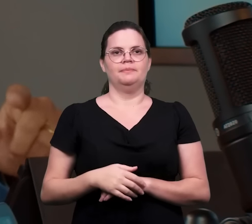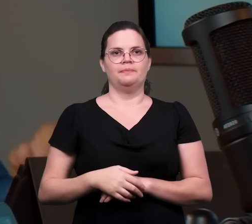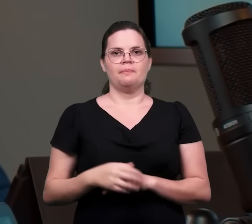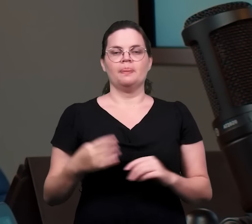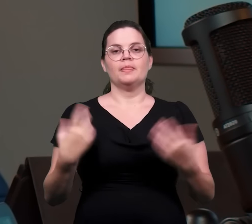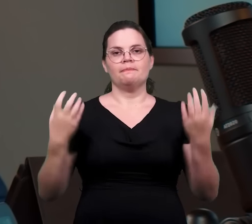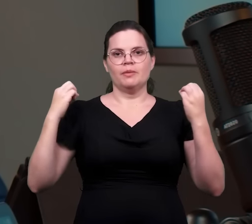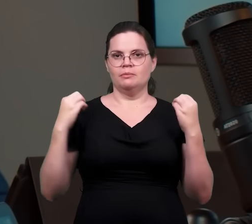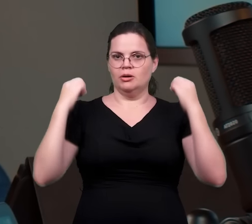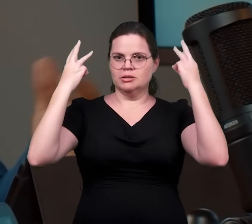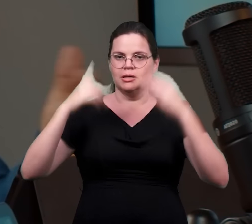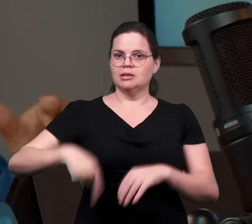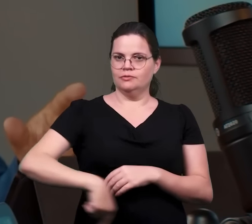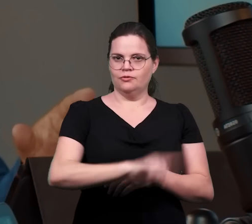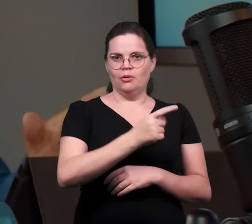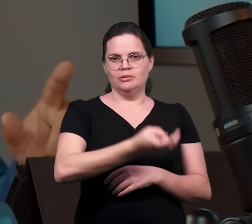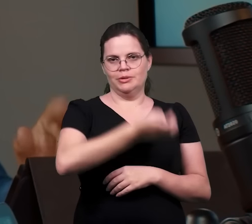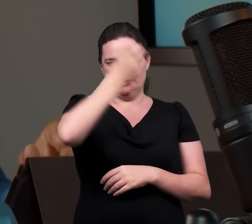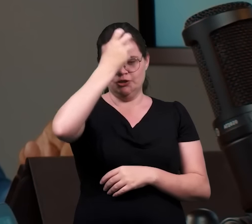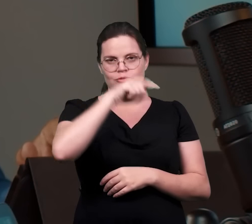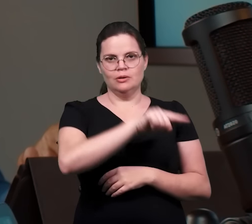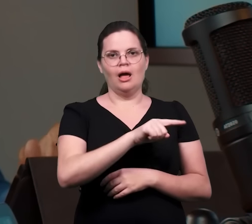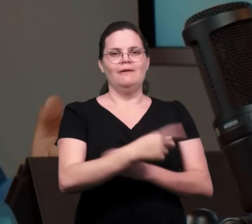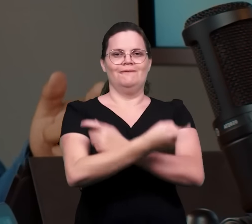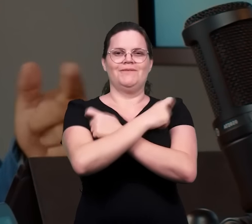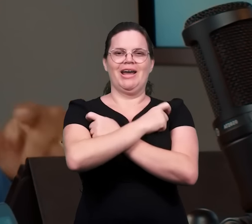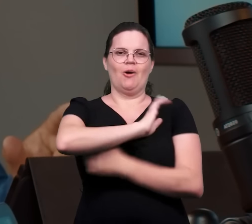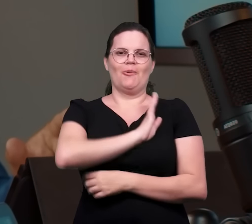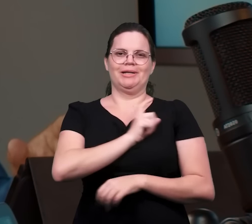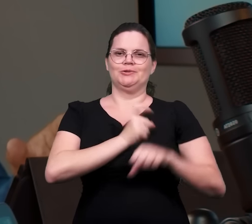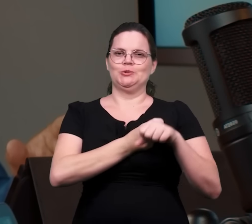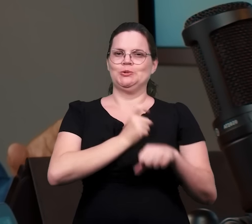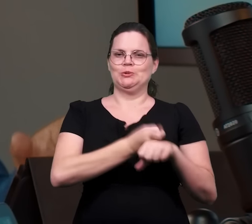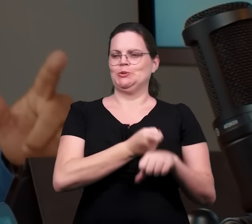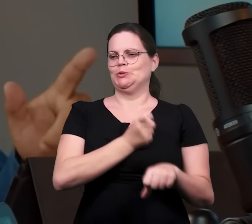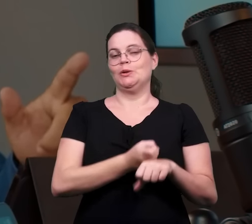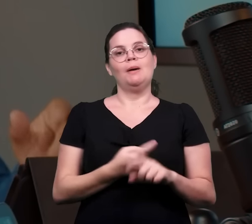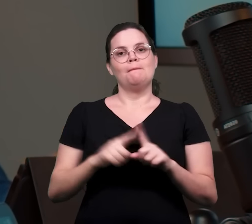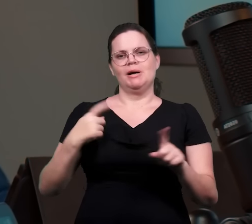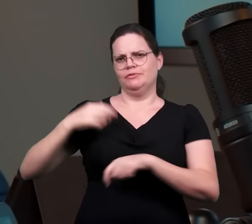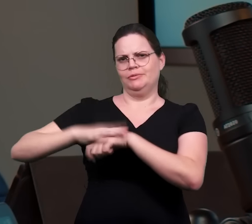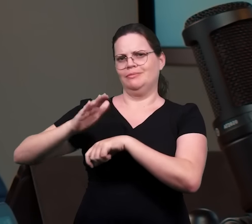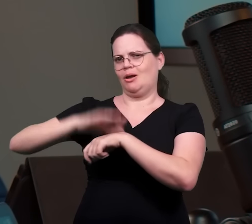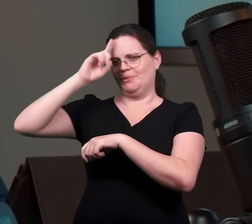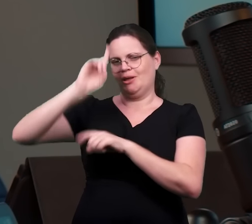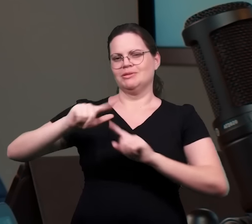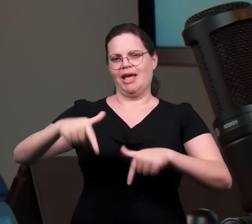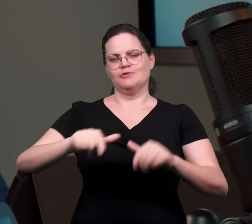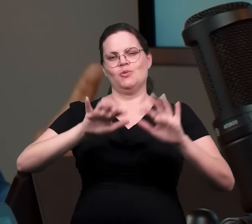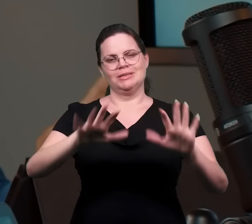estava sendo enviado pelo Senhor, embora Faraó tivesse seu coração endurecido, isso pelo próprio Senhor, né? Mas a mensagem foi